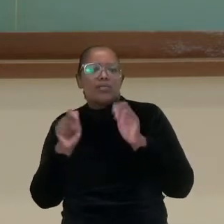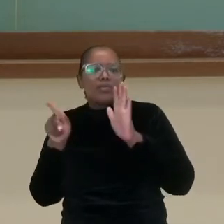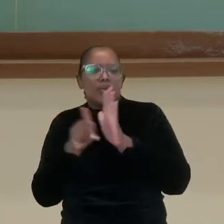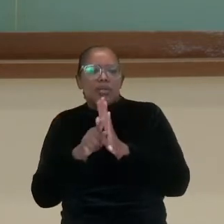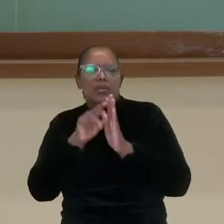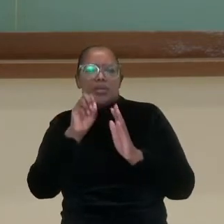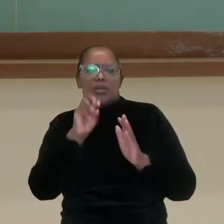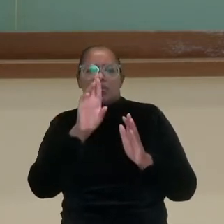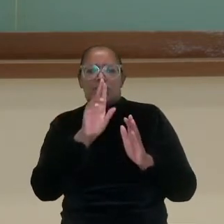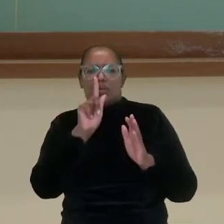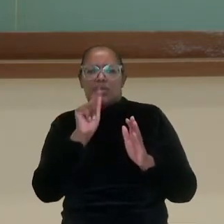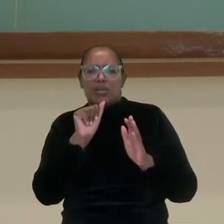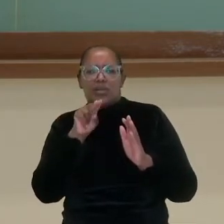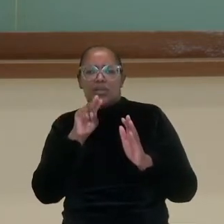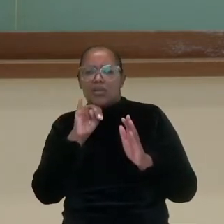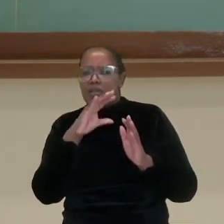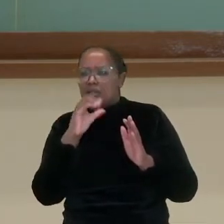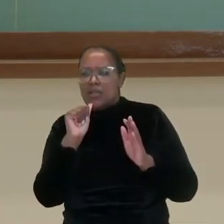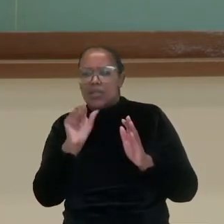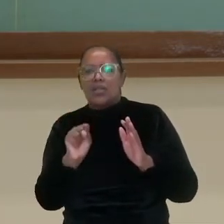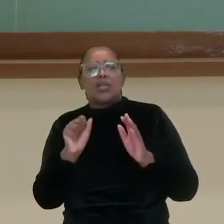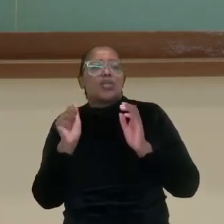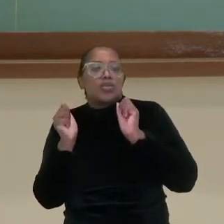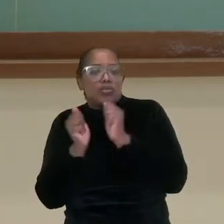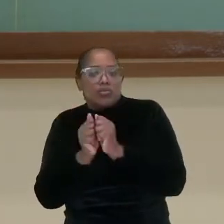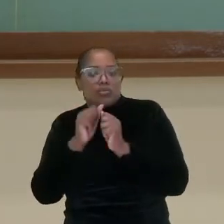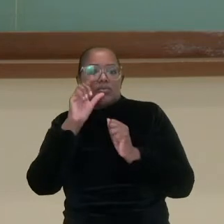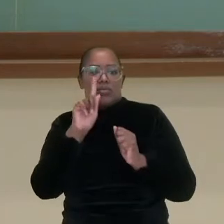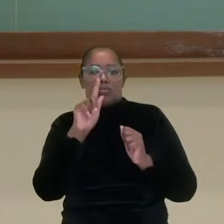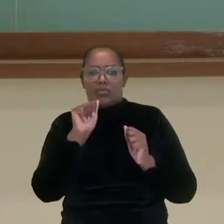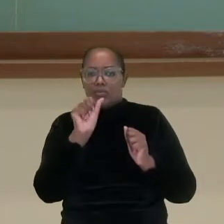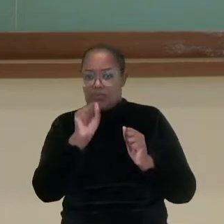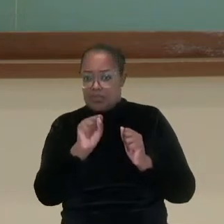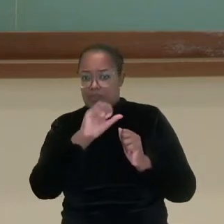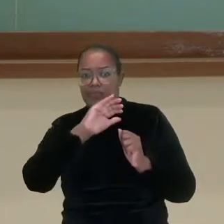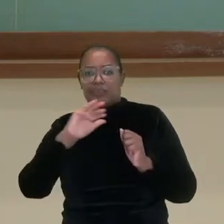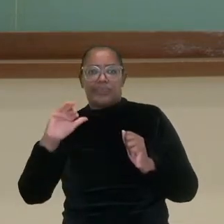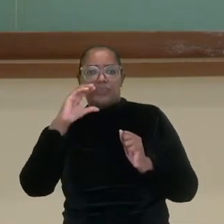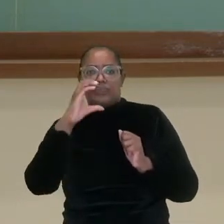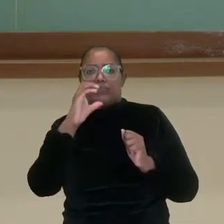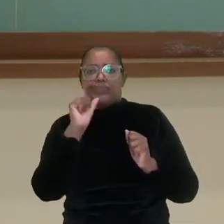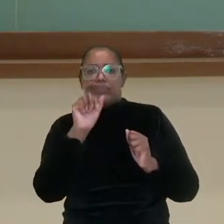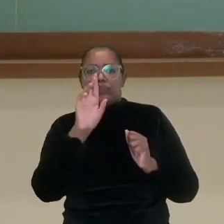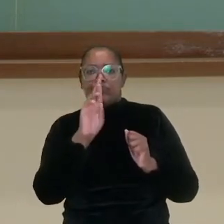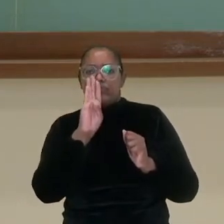reter mais calor do que o necessário, porque aí a temperatura vai acabar aumentando mais do que precisa.